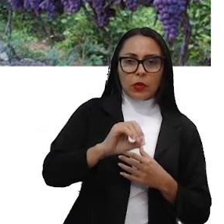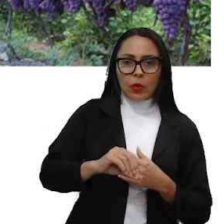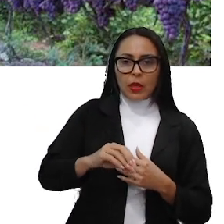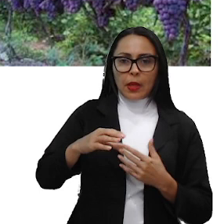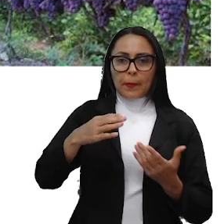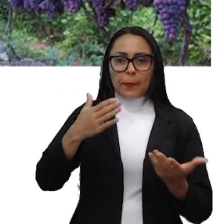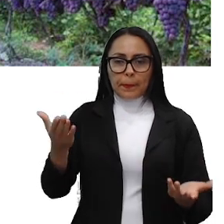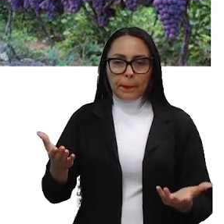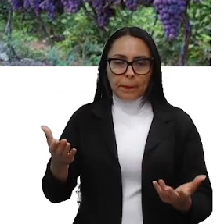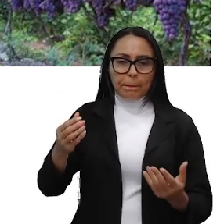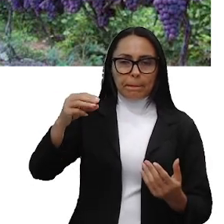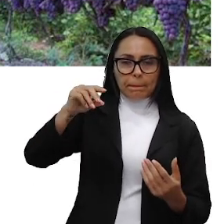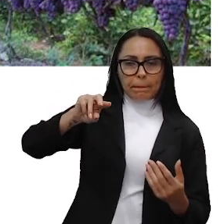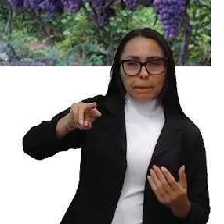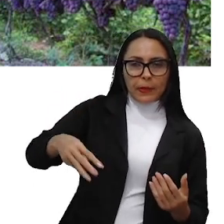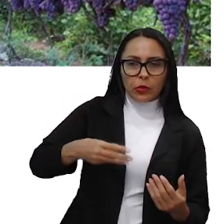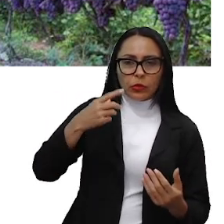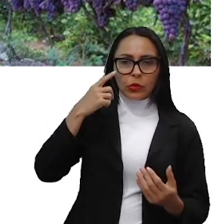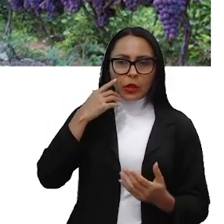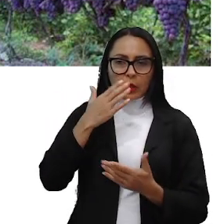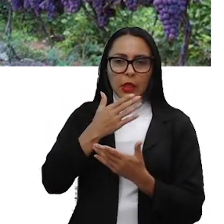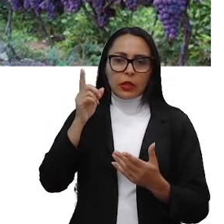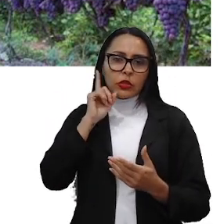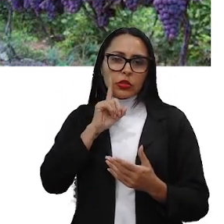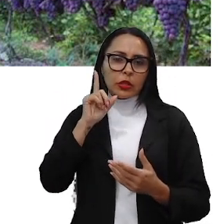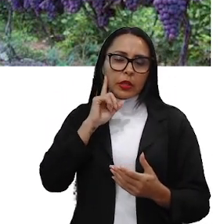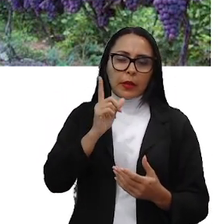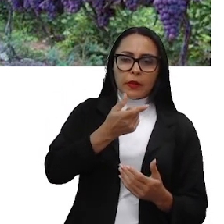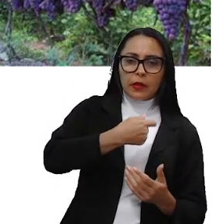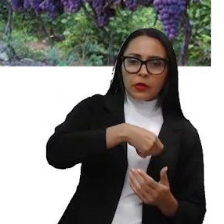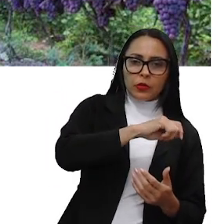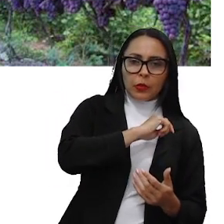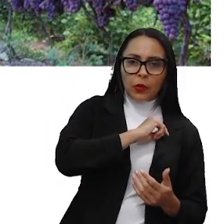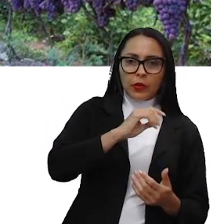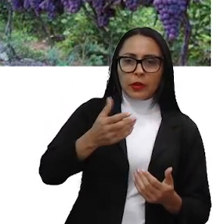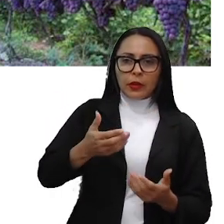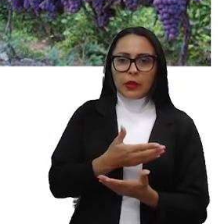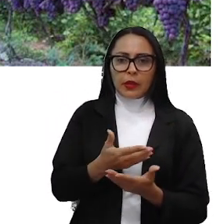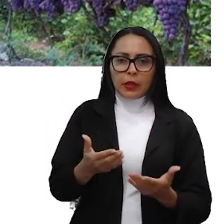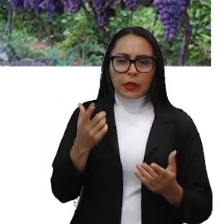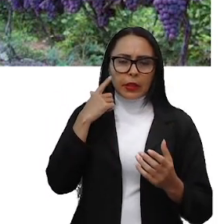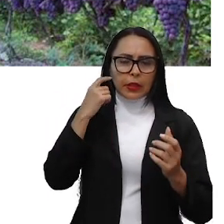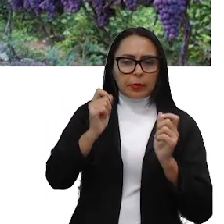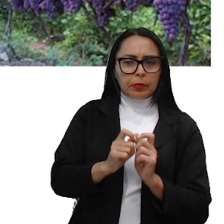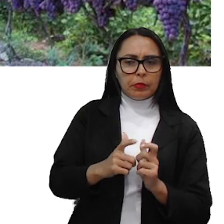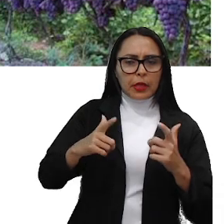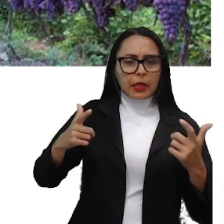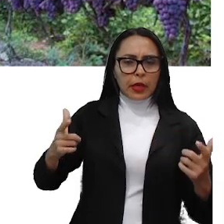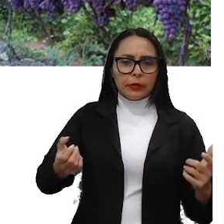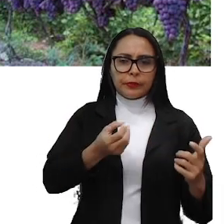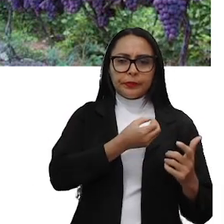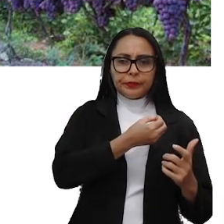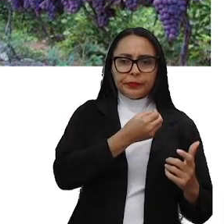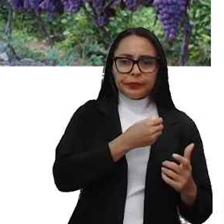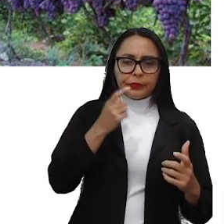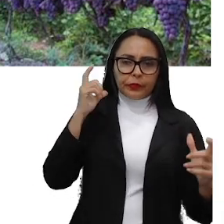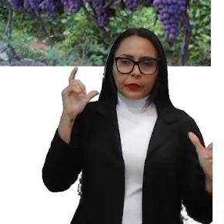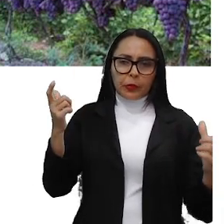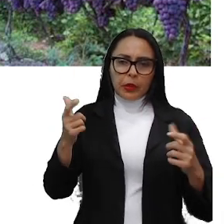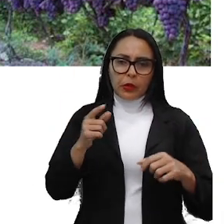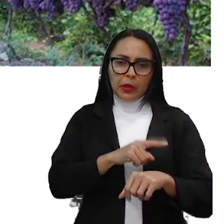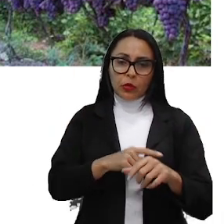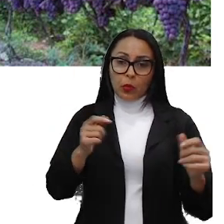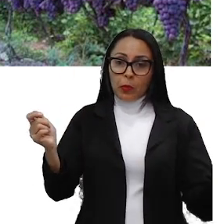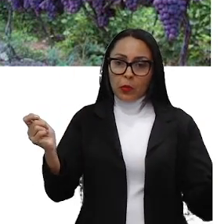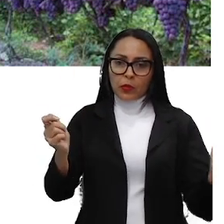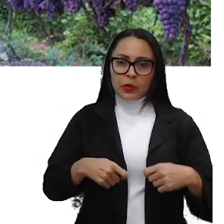para países como Holanda, Estados Unidos e Espanha, e que iria ampliar esses números no menor período de tempo